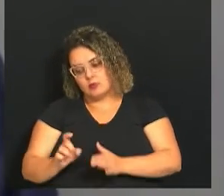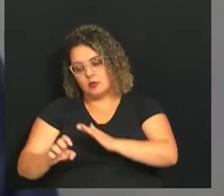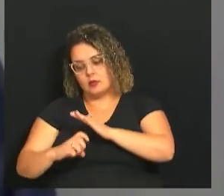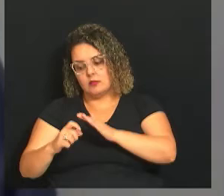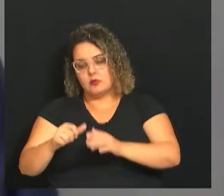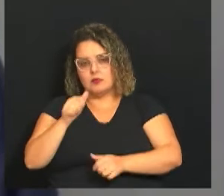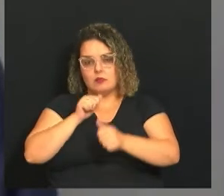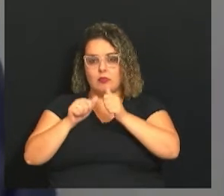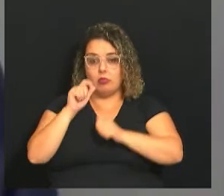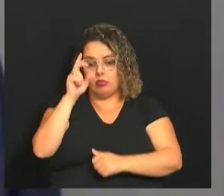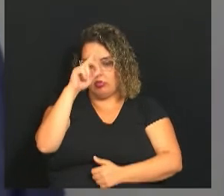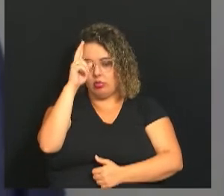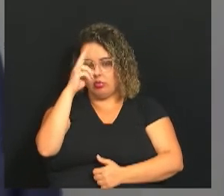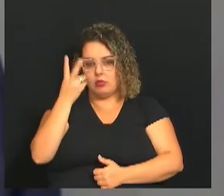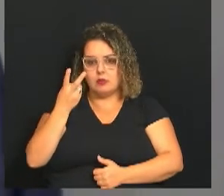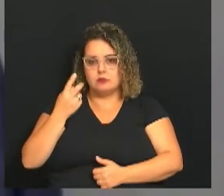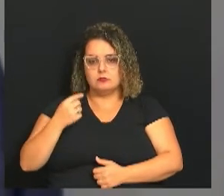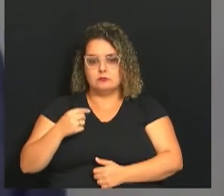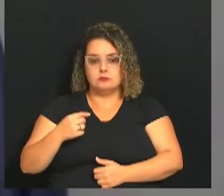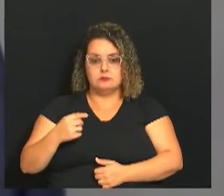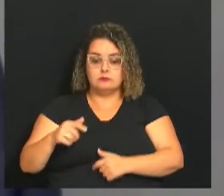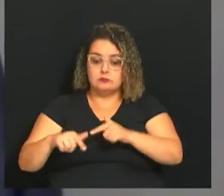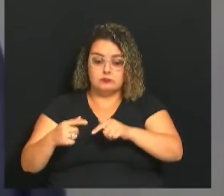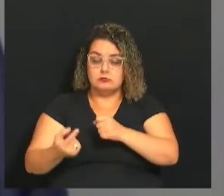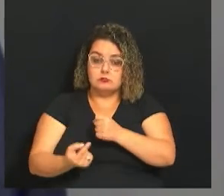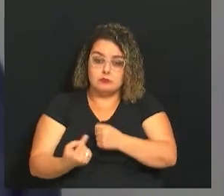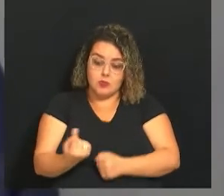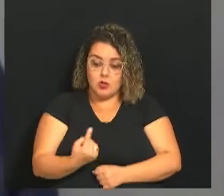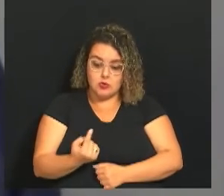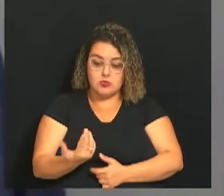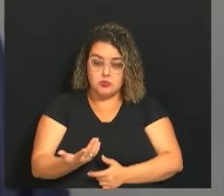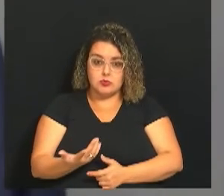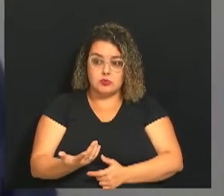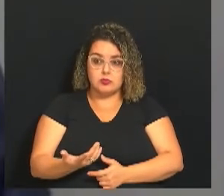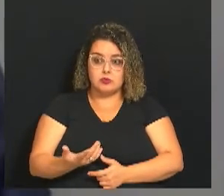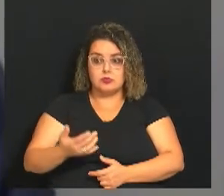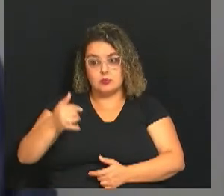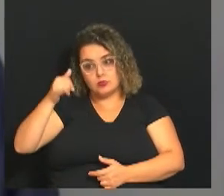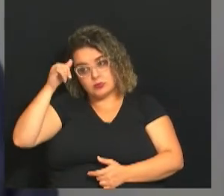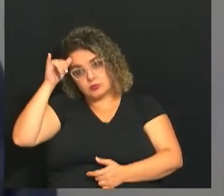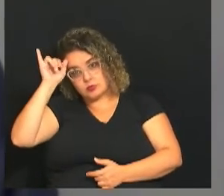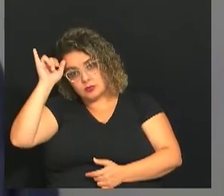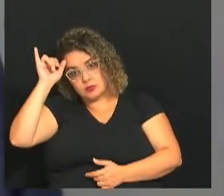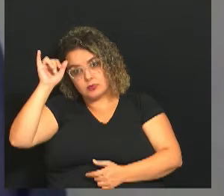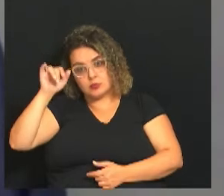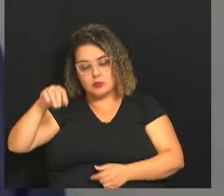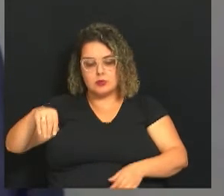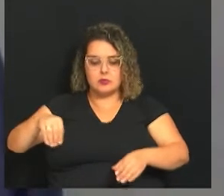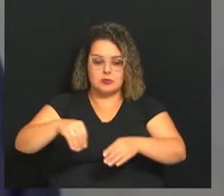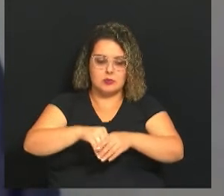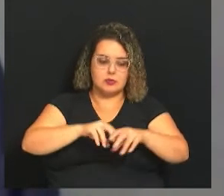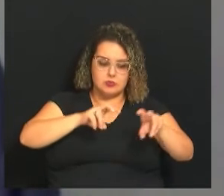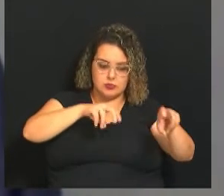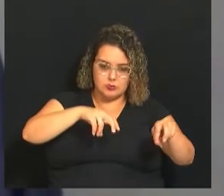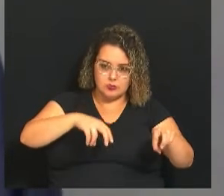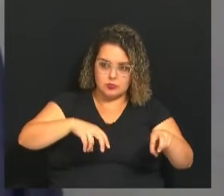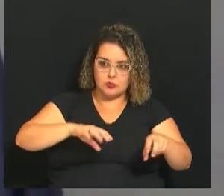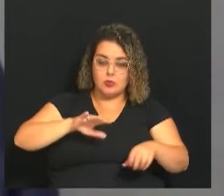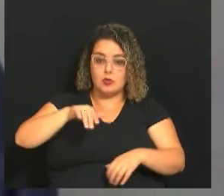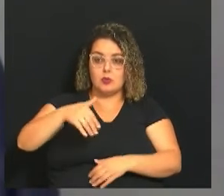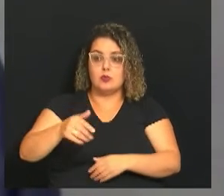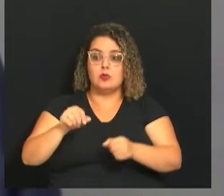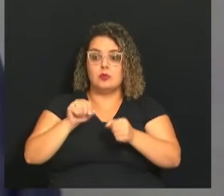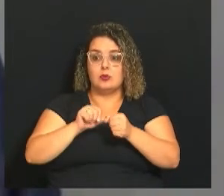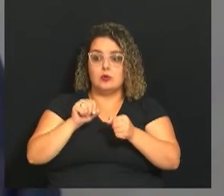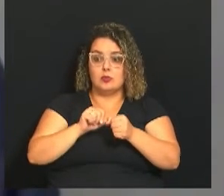trabalhava basicamente sozinho, lidando com gado dentro de uma fazenda. E quando ele foi fazer, ele